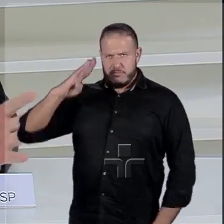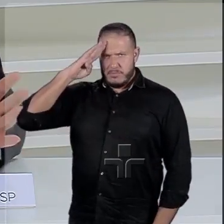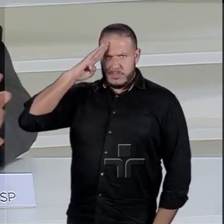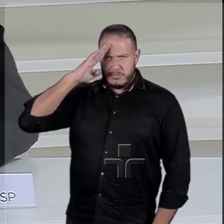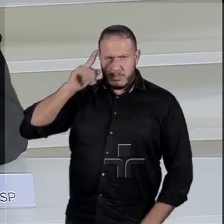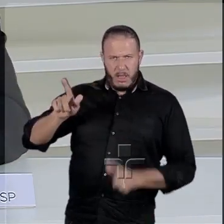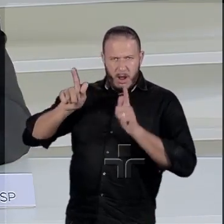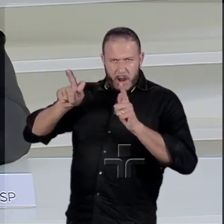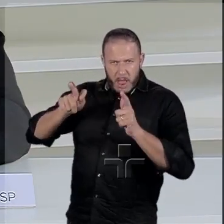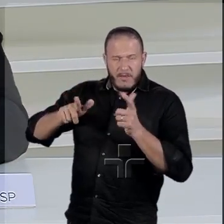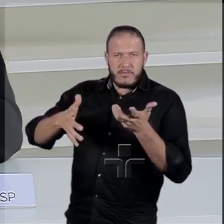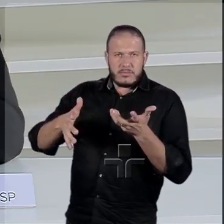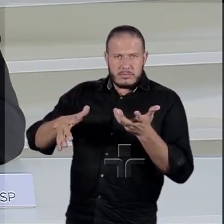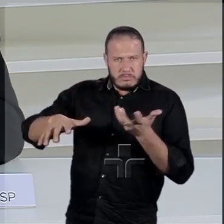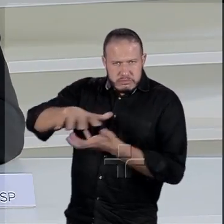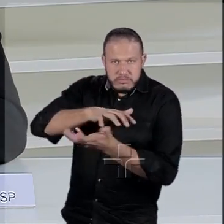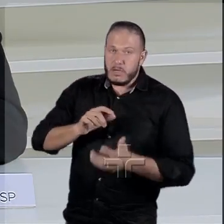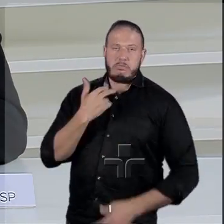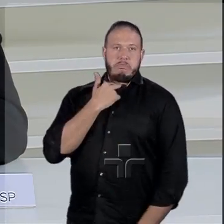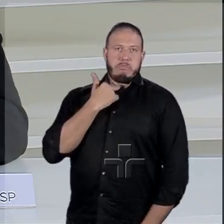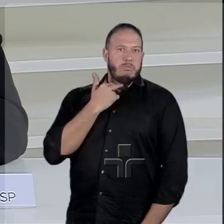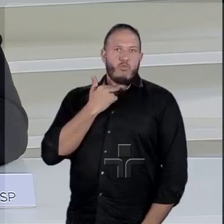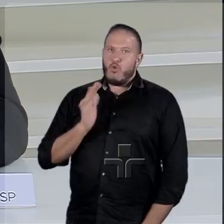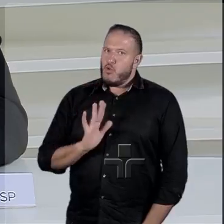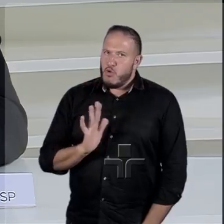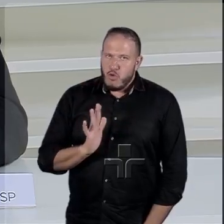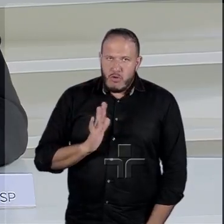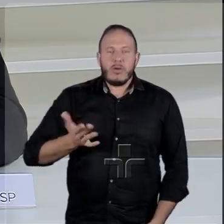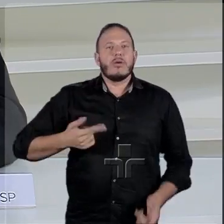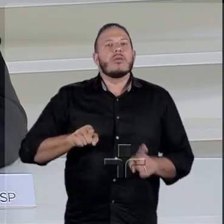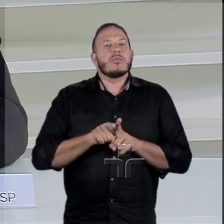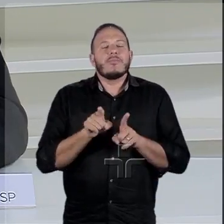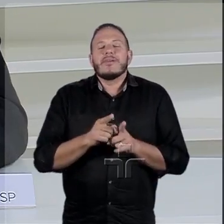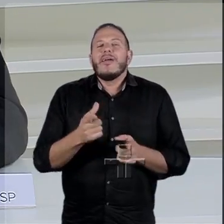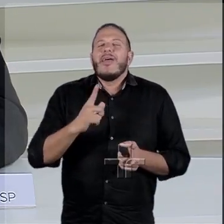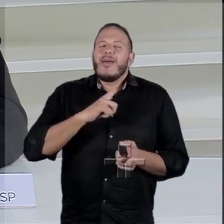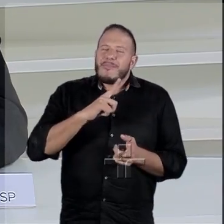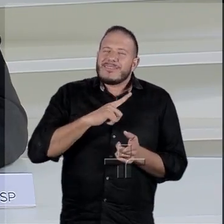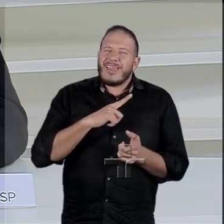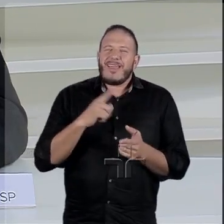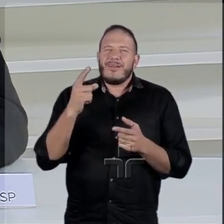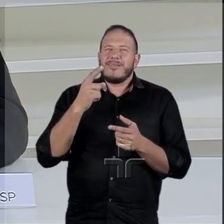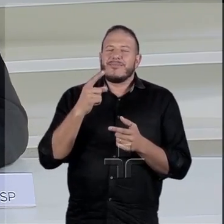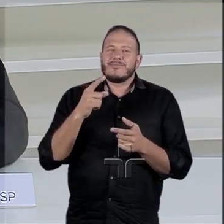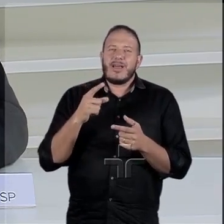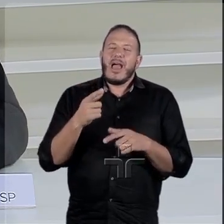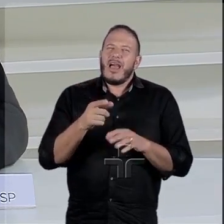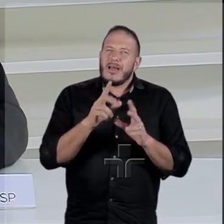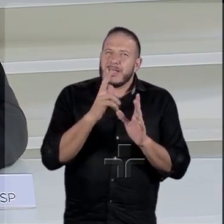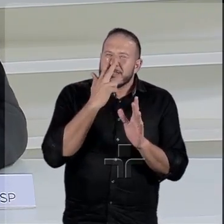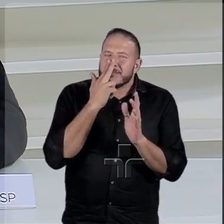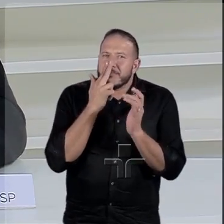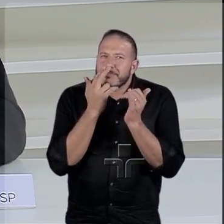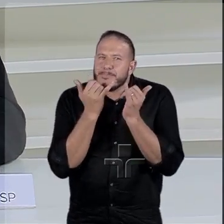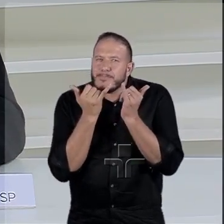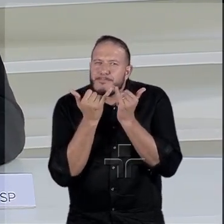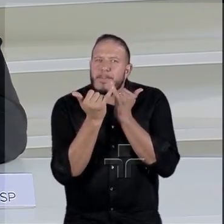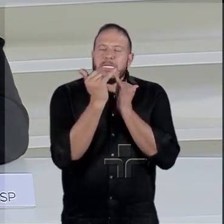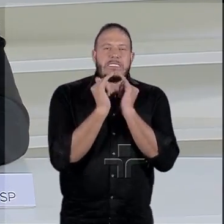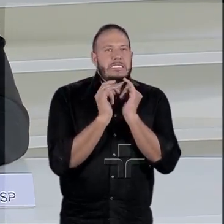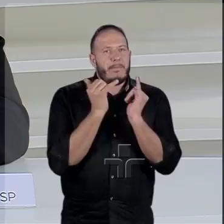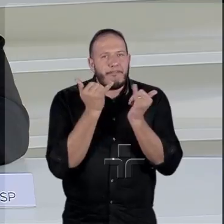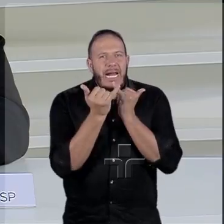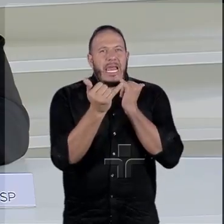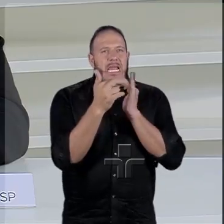Armadas. Inclusive... Mas teria uma vinculação das condições. Não, existe eles se aproximam das regras, mas não